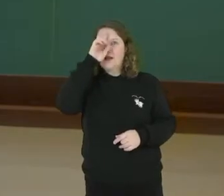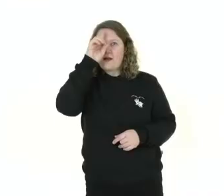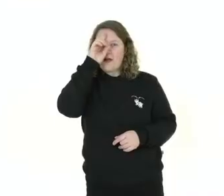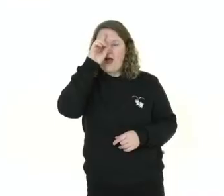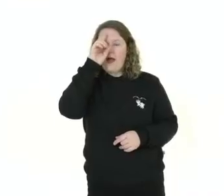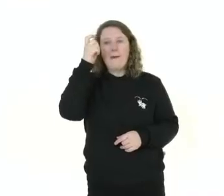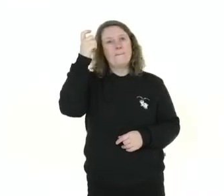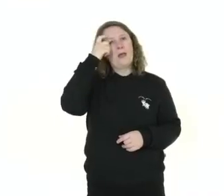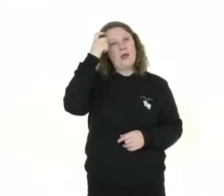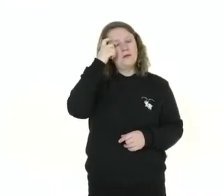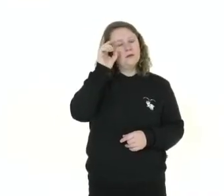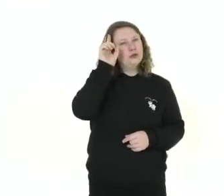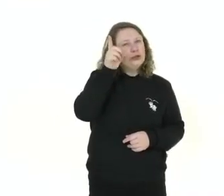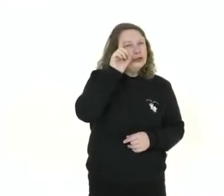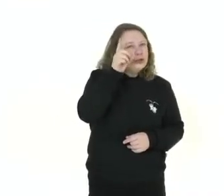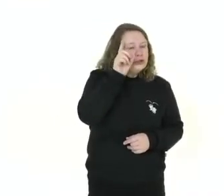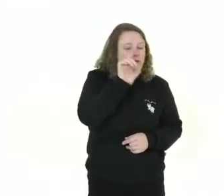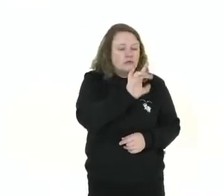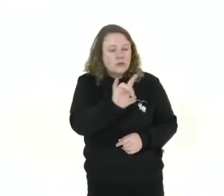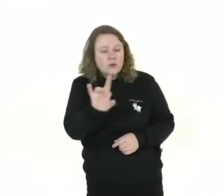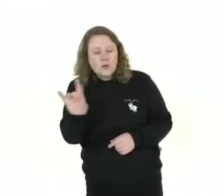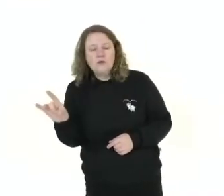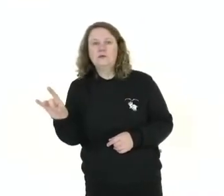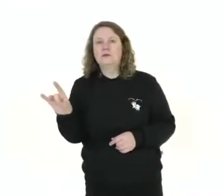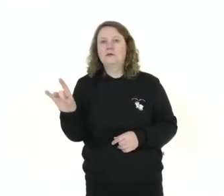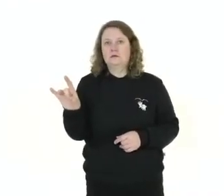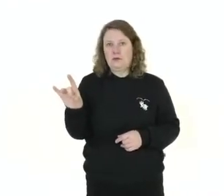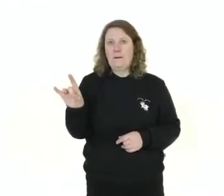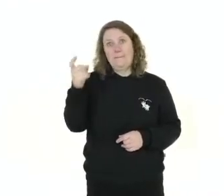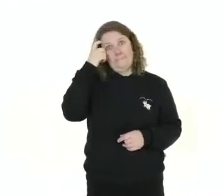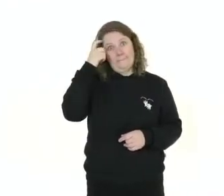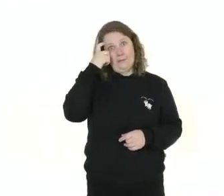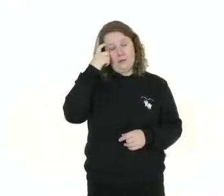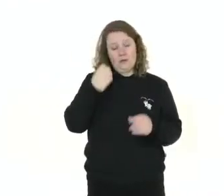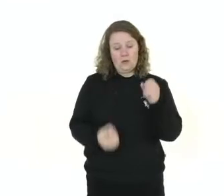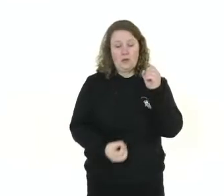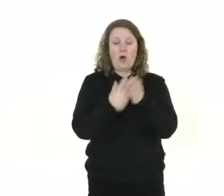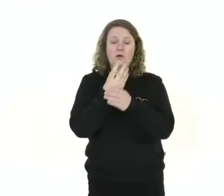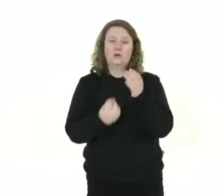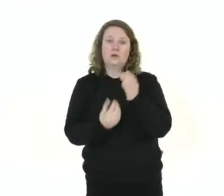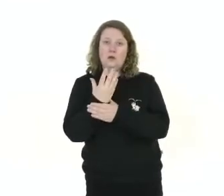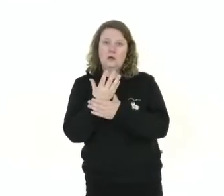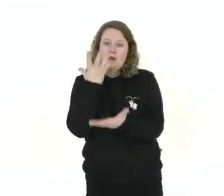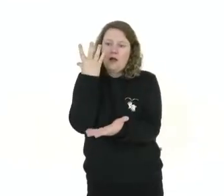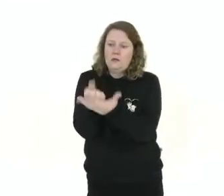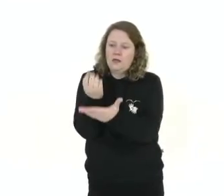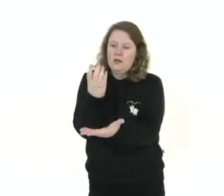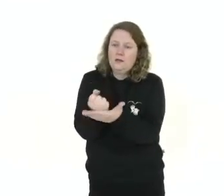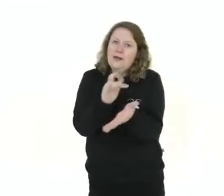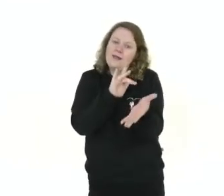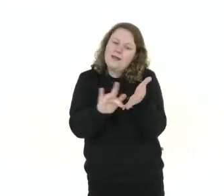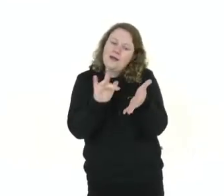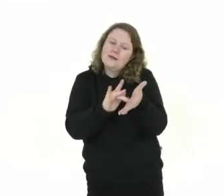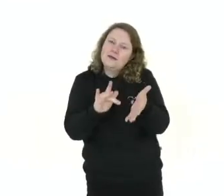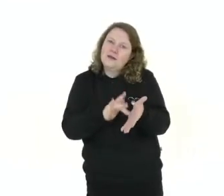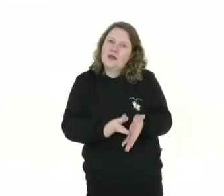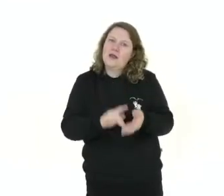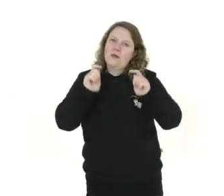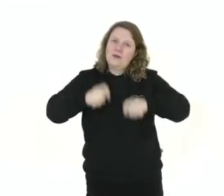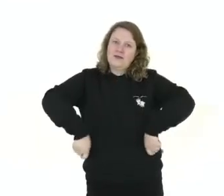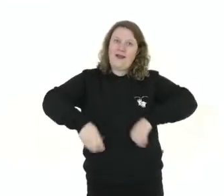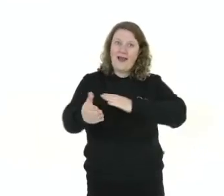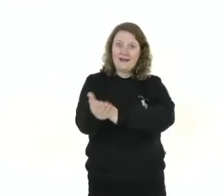Pense no seu dia a dia, seu cotidiano ali. Criar um aplicativo de celular que facilitaria a